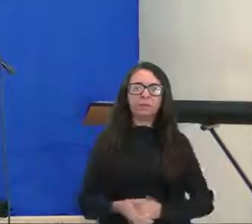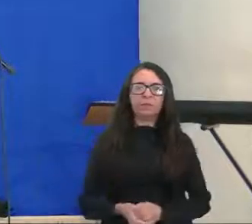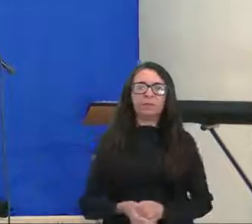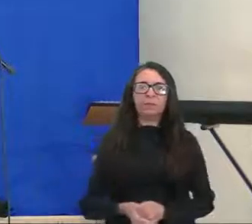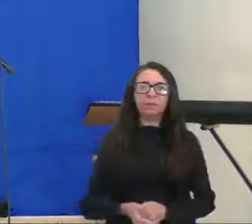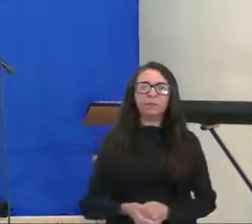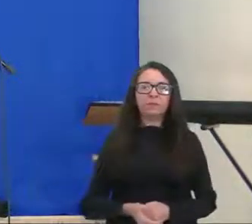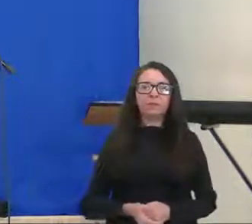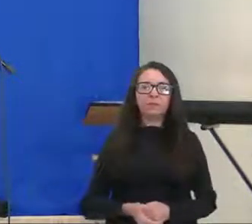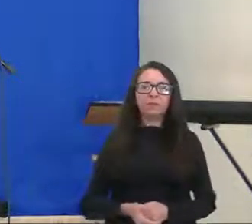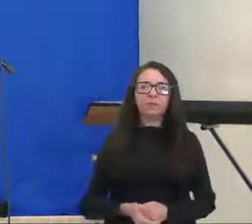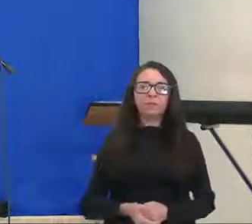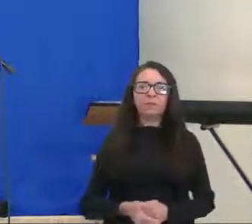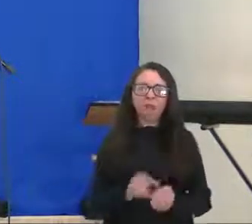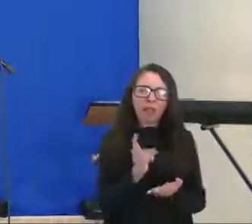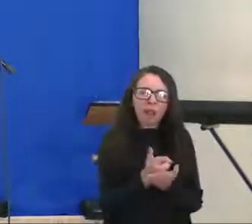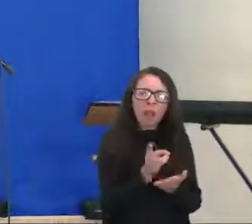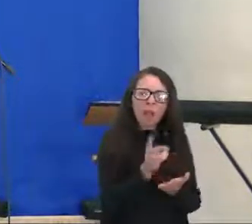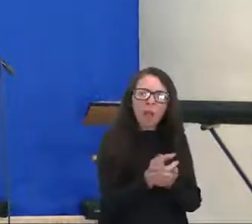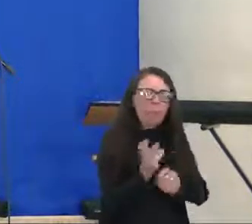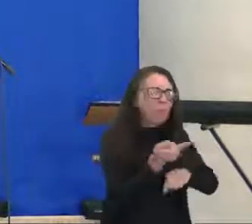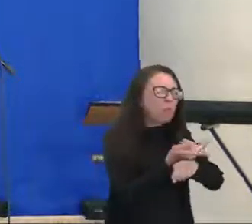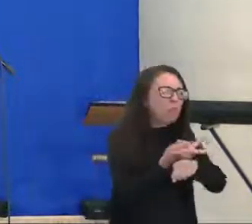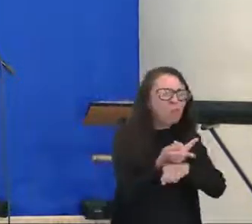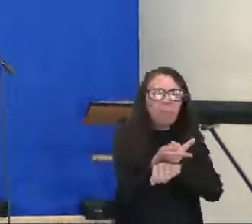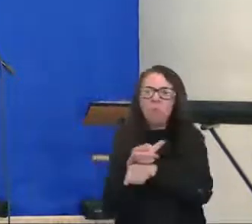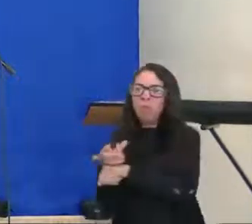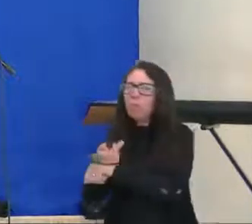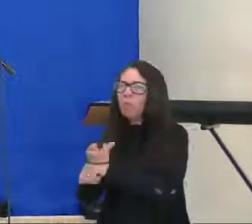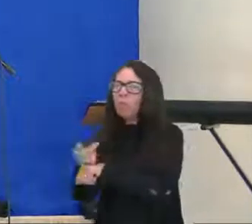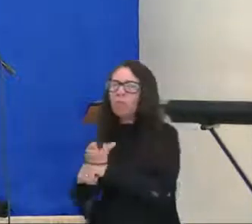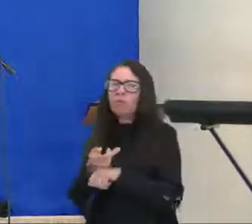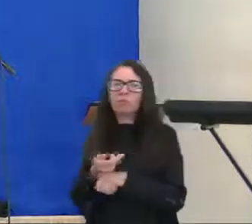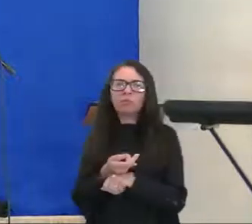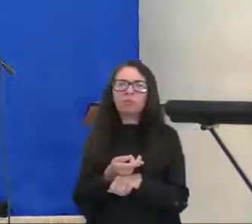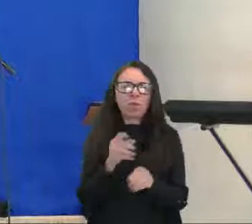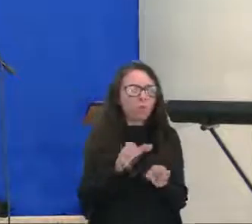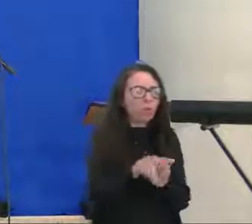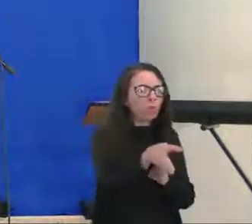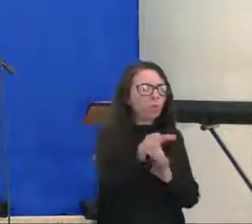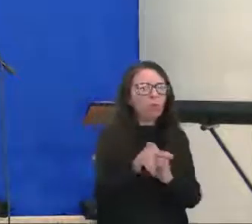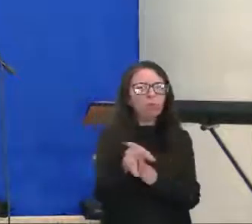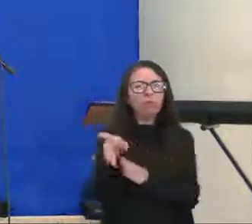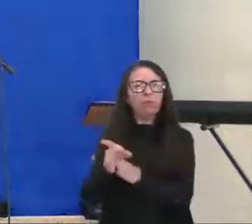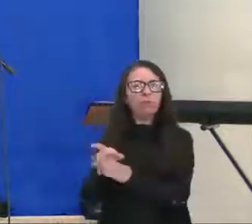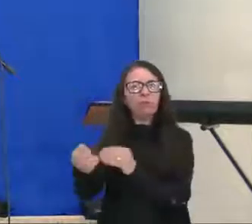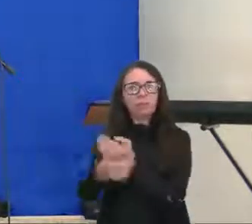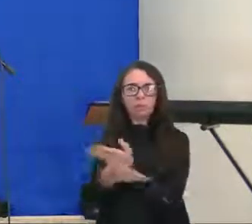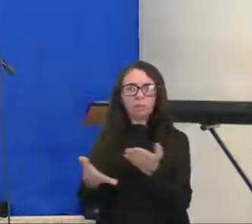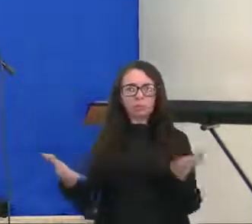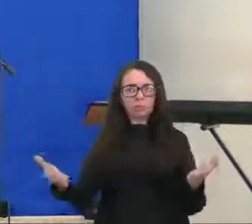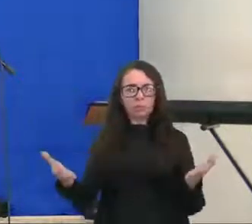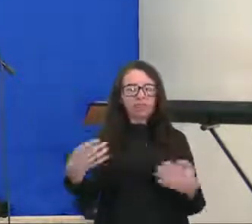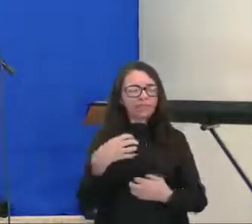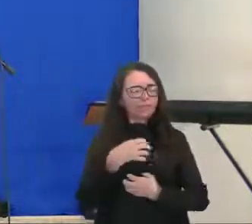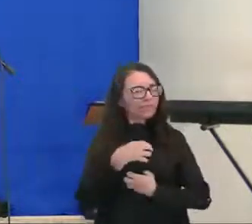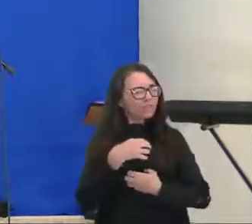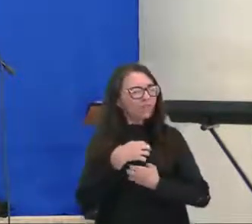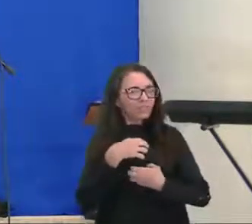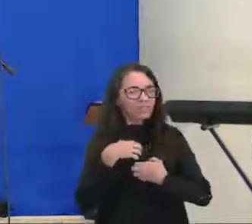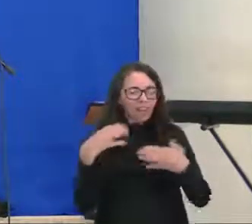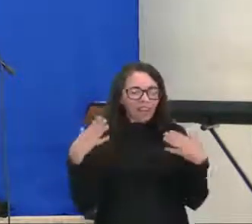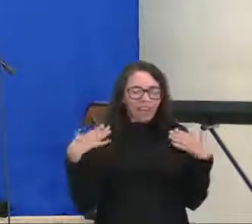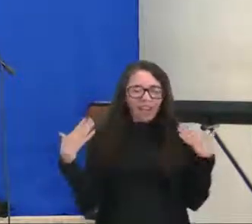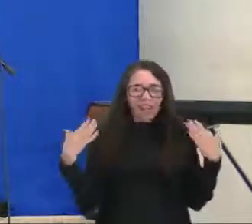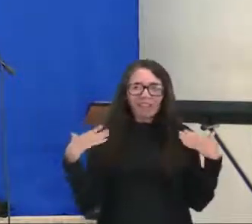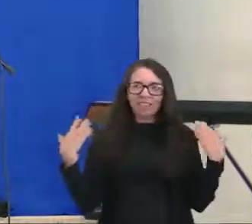devotar-se uns aos outros, Romanos 12:10, alegrar-se com os que se alegram, Romanos 12:15,